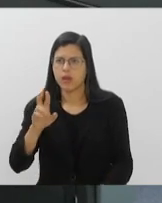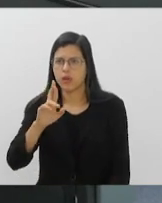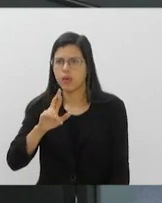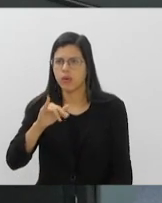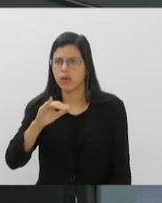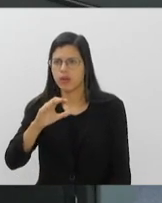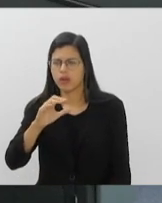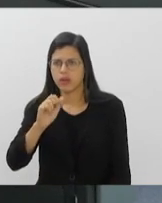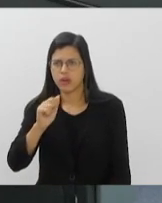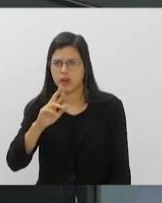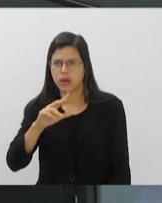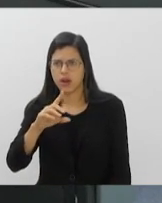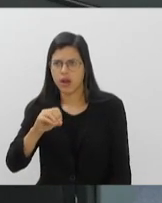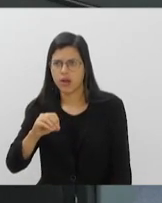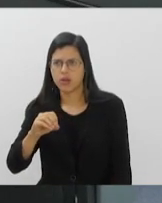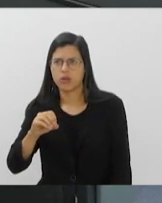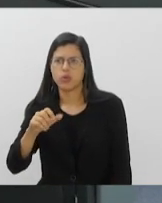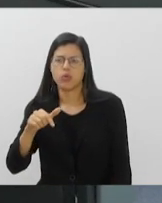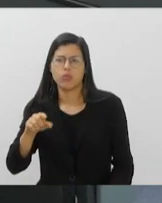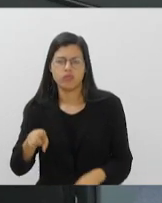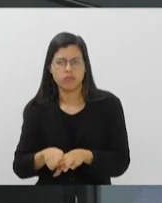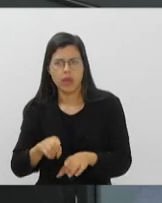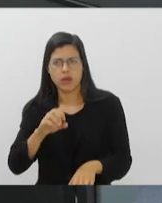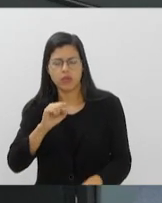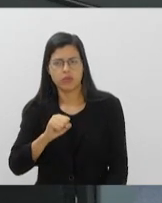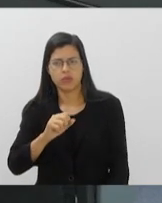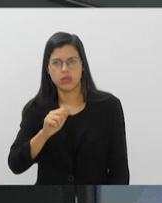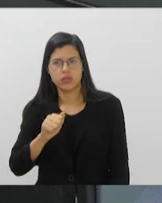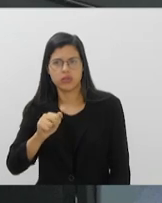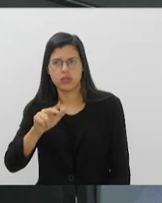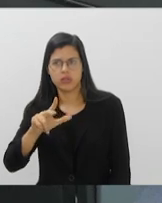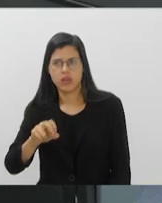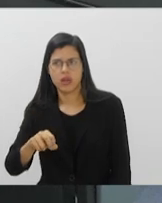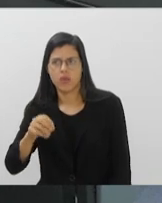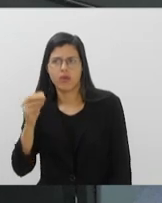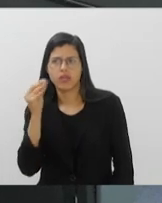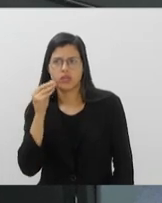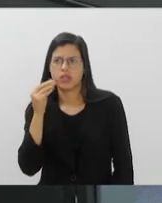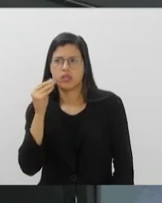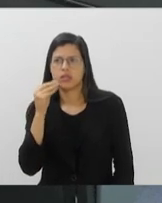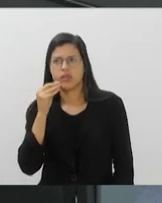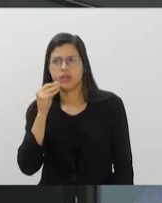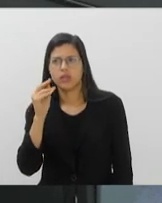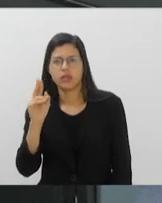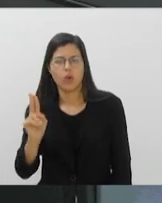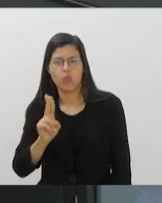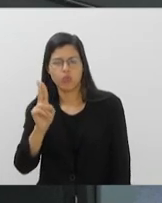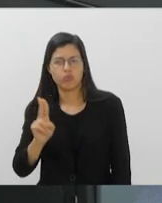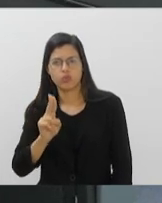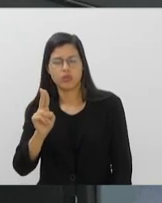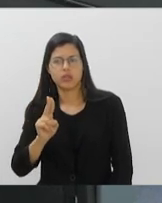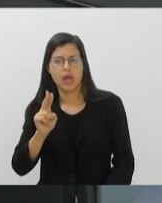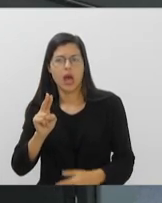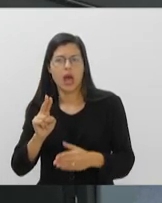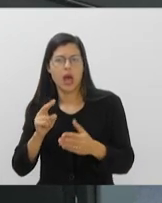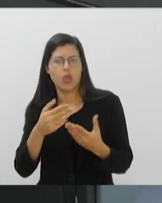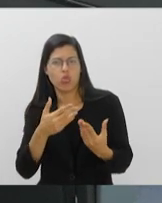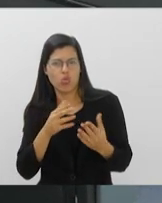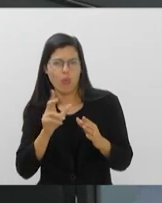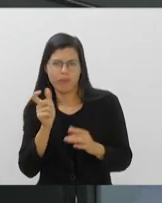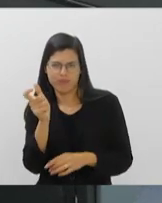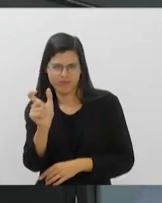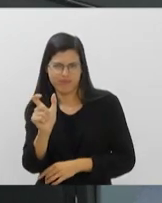atende a o Saulo então assim de tentar usar no plural porque as famílias são plurais e todos os arranjos são plurais